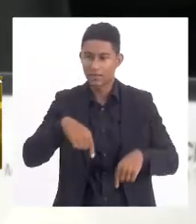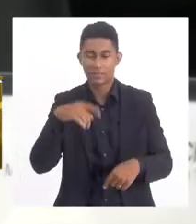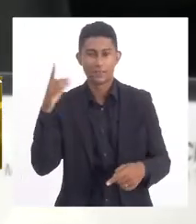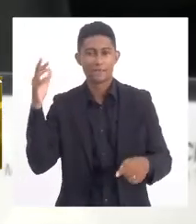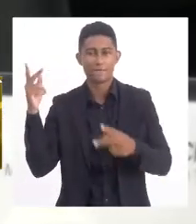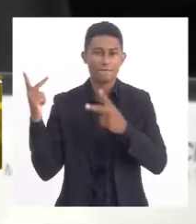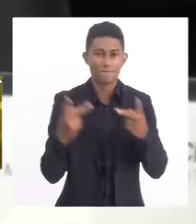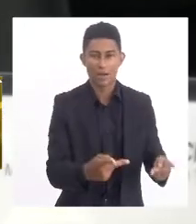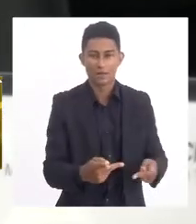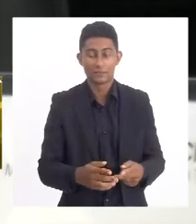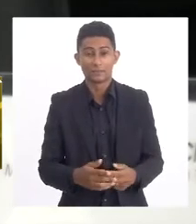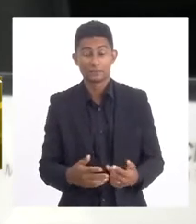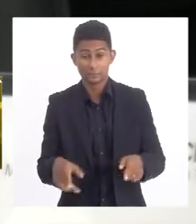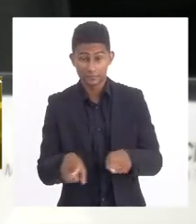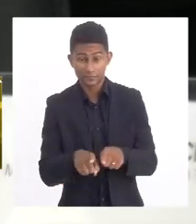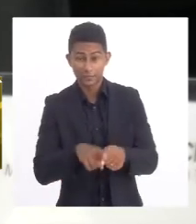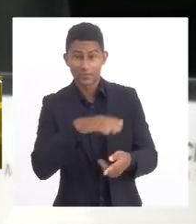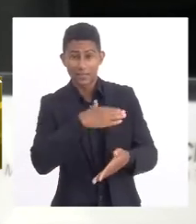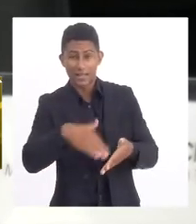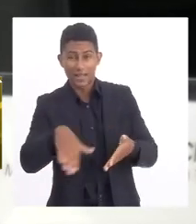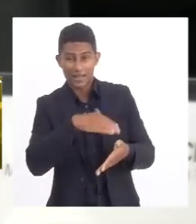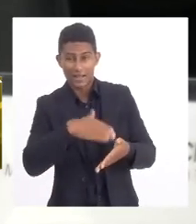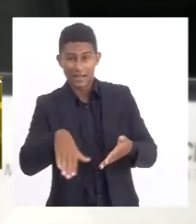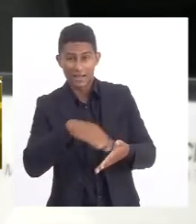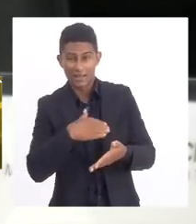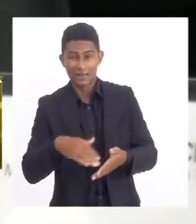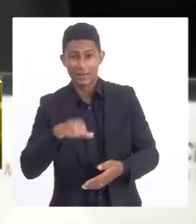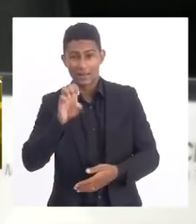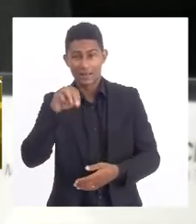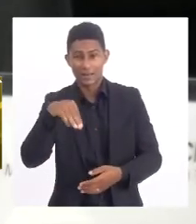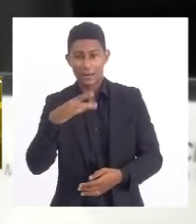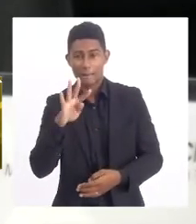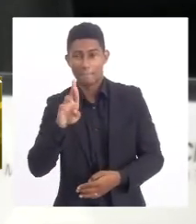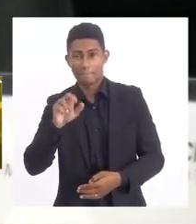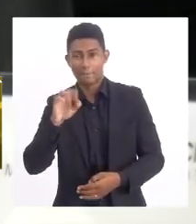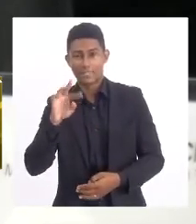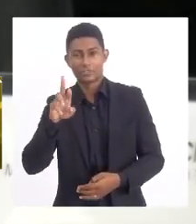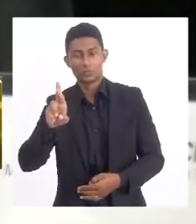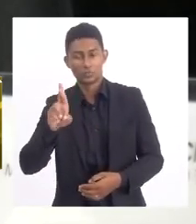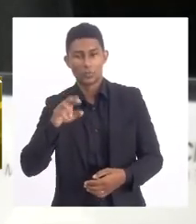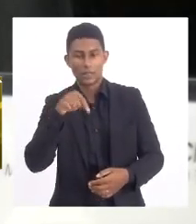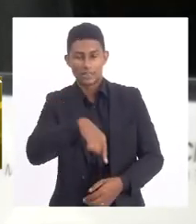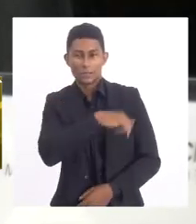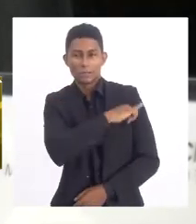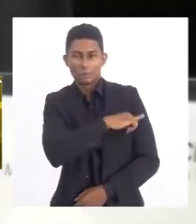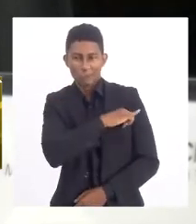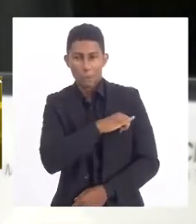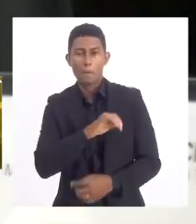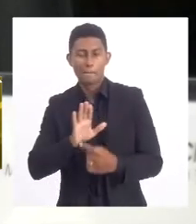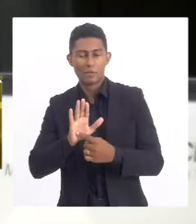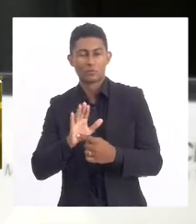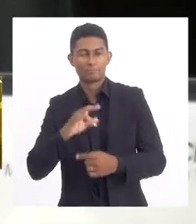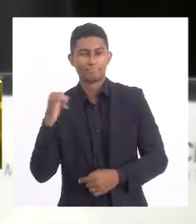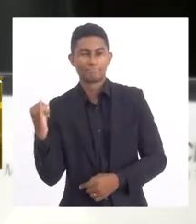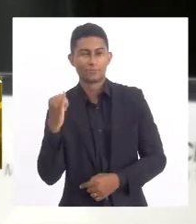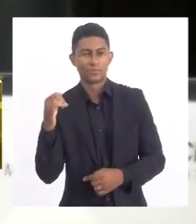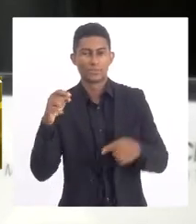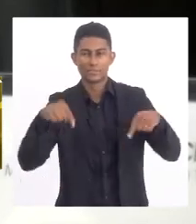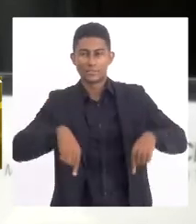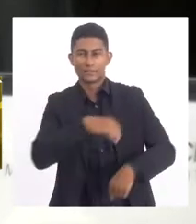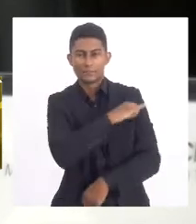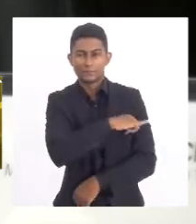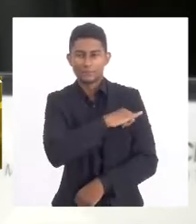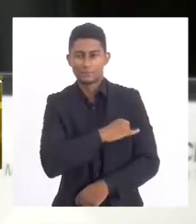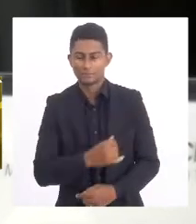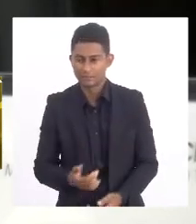Regional da embratur aqui no Rio e foi um gesto importante também da importância dada a importância que vocês dão Rio de Janeiro nossa